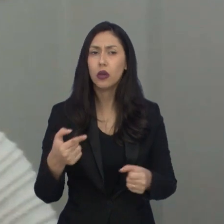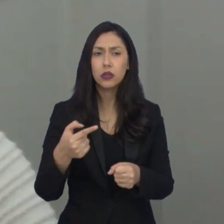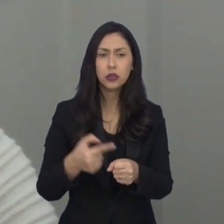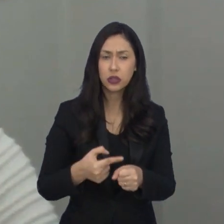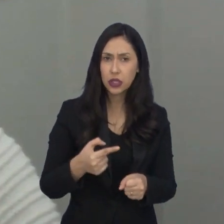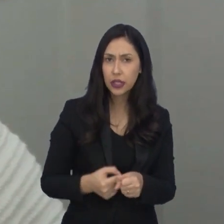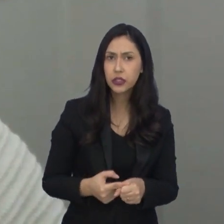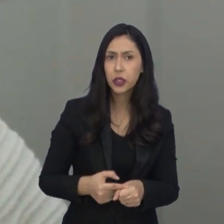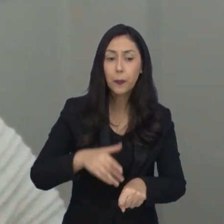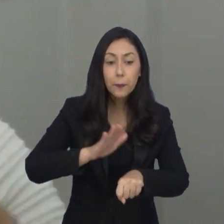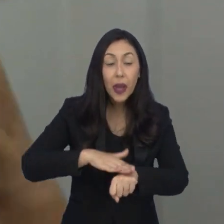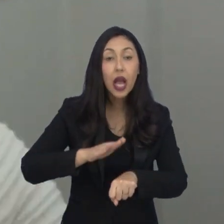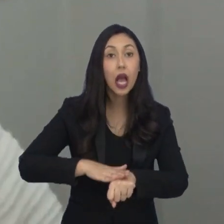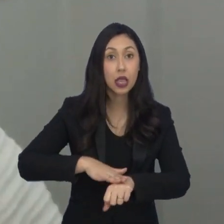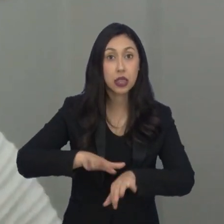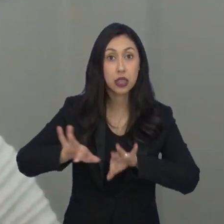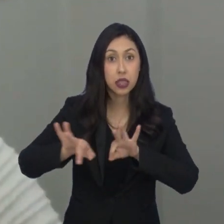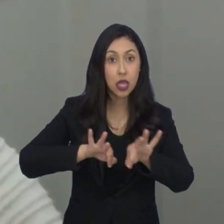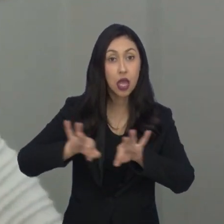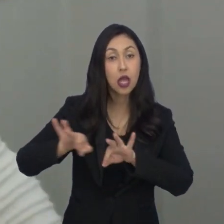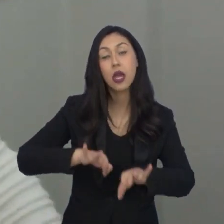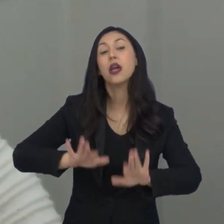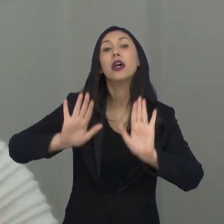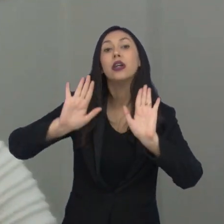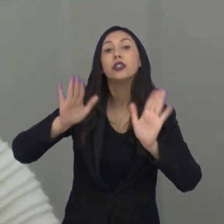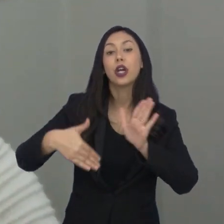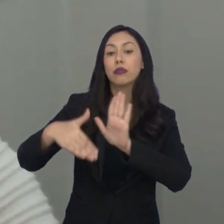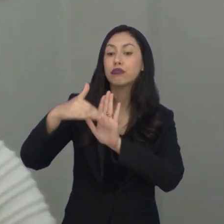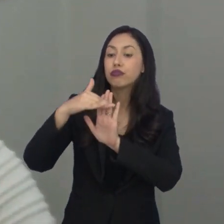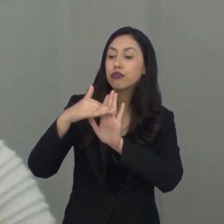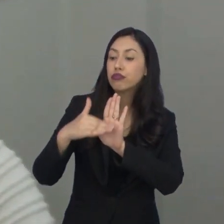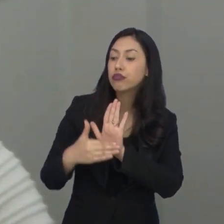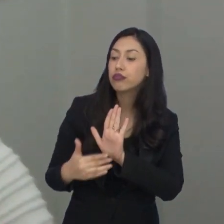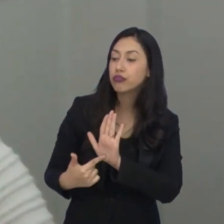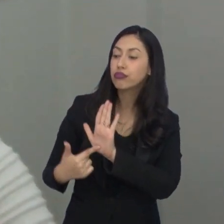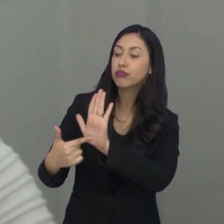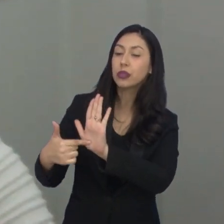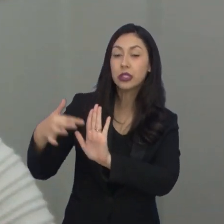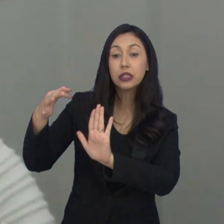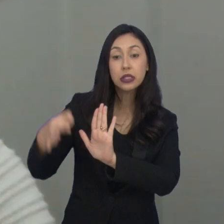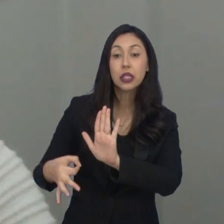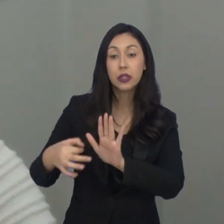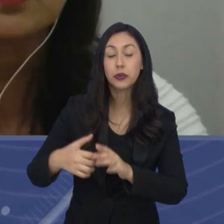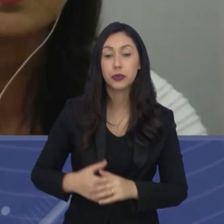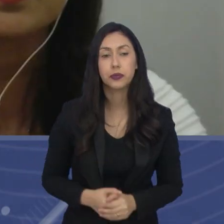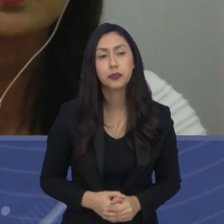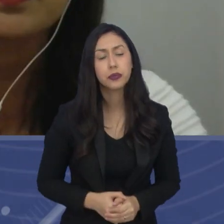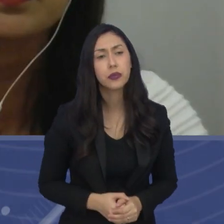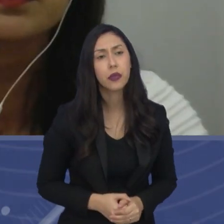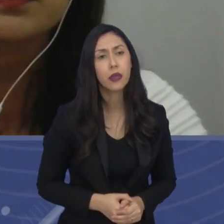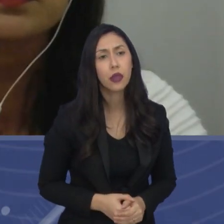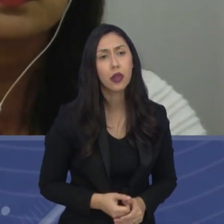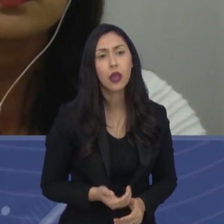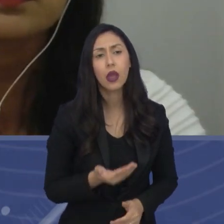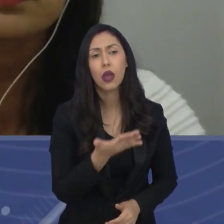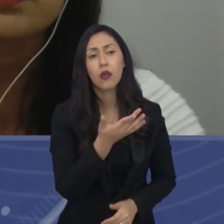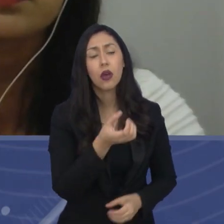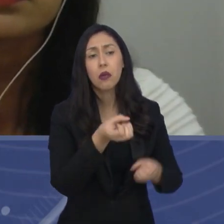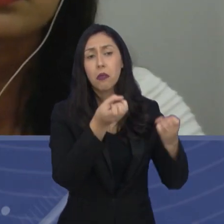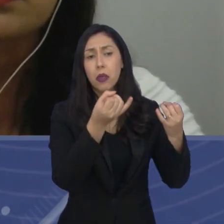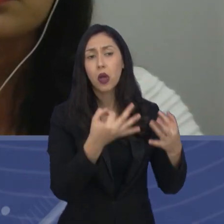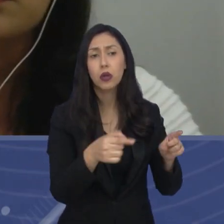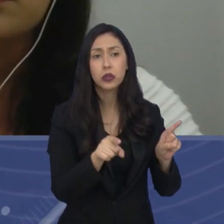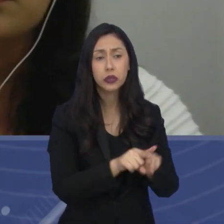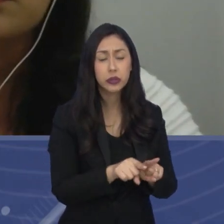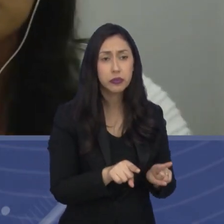já proporciona uma listagem com essa documentação necessária. Uhum. E Alessandra, né, você mencionou um pouquinho,